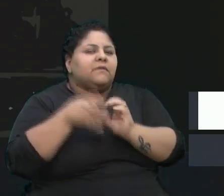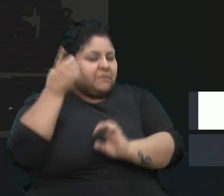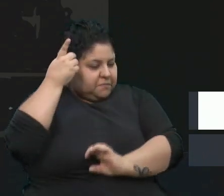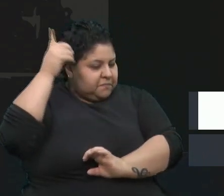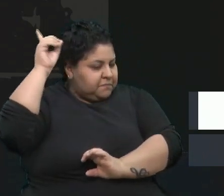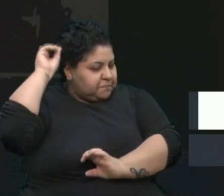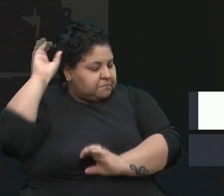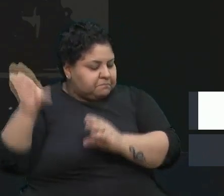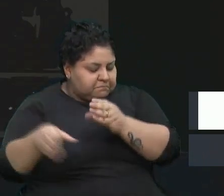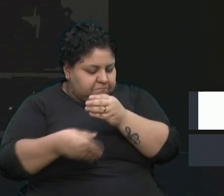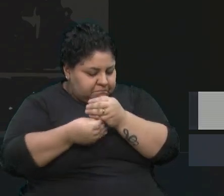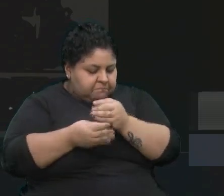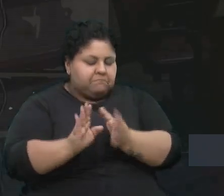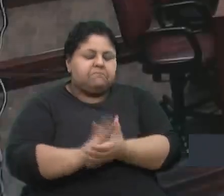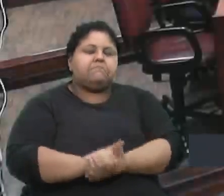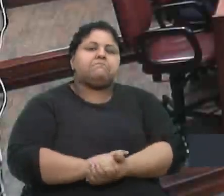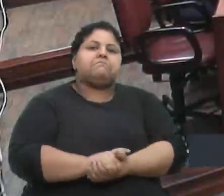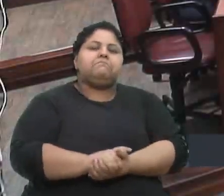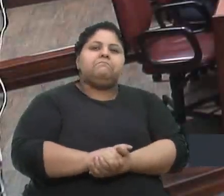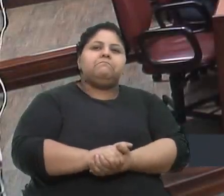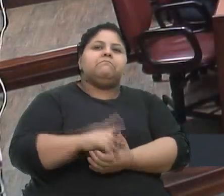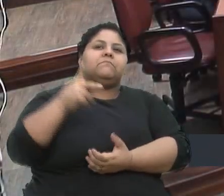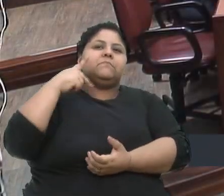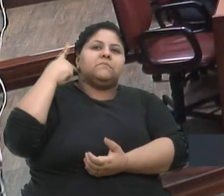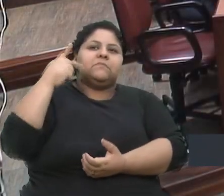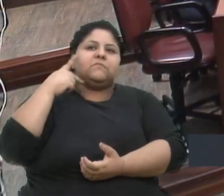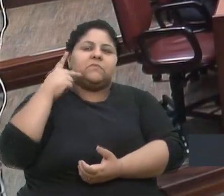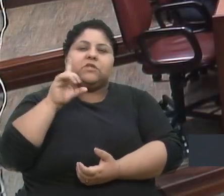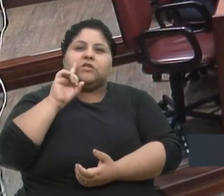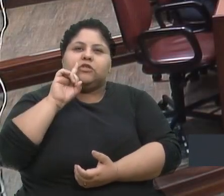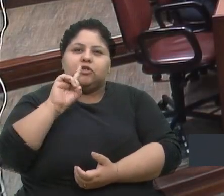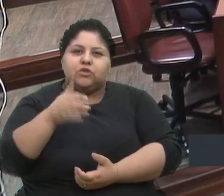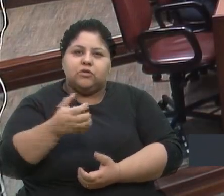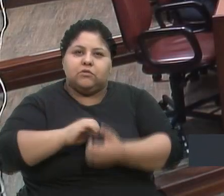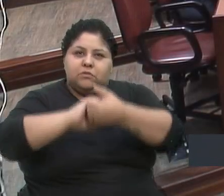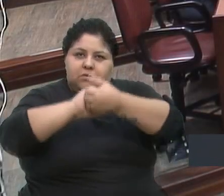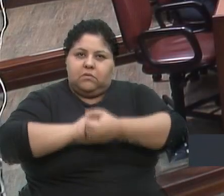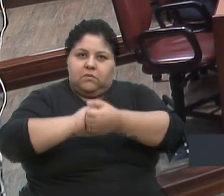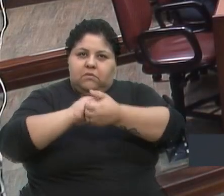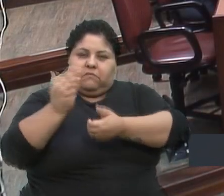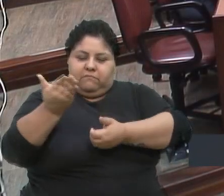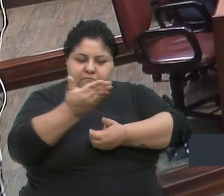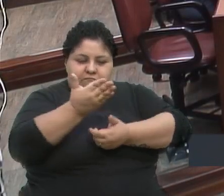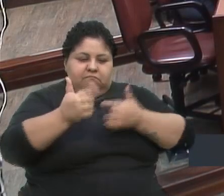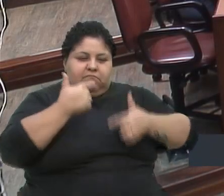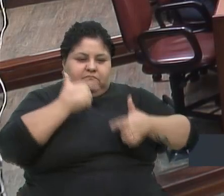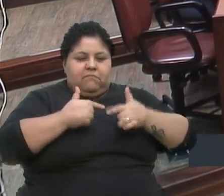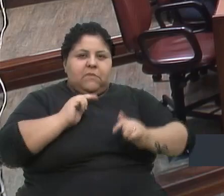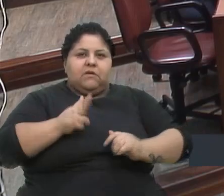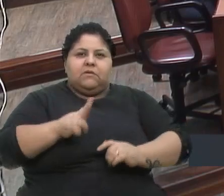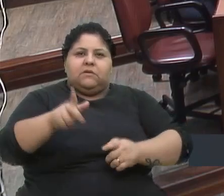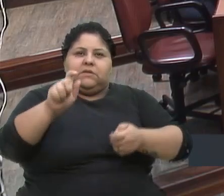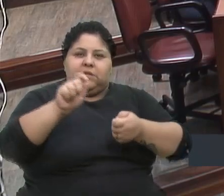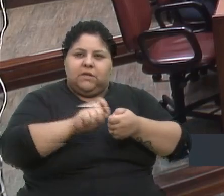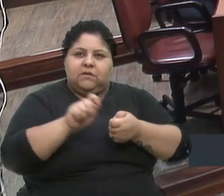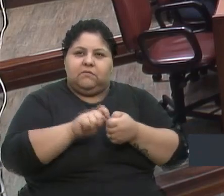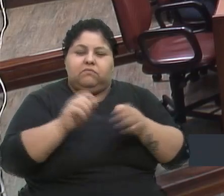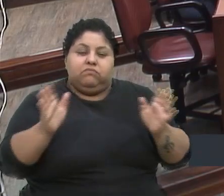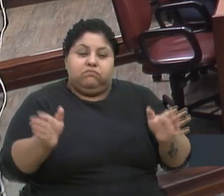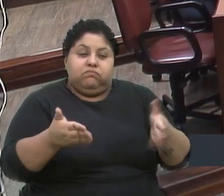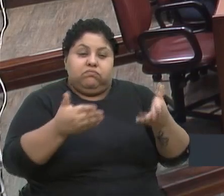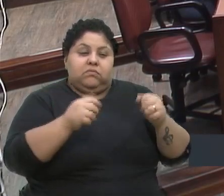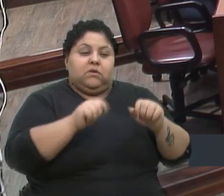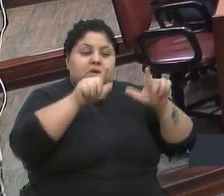Dil, seu à parte. Vereador, apenas para lhe cumprimentar pelo seu trabalho, que a senhora sempre faz, muito ativa na região do